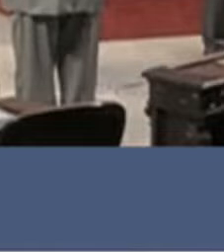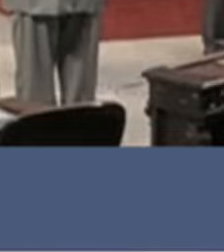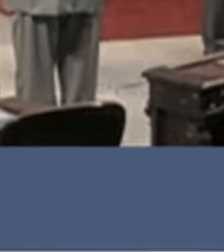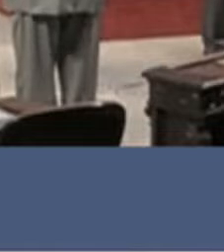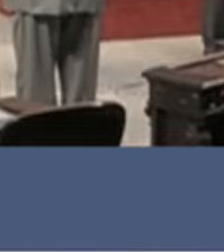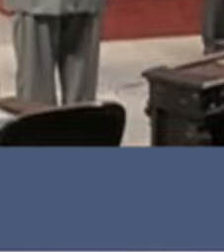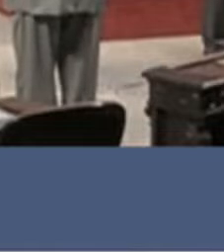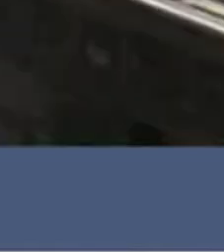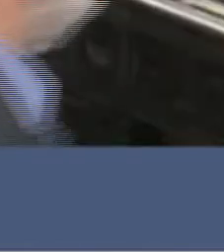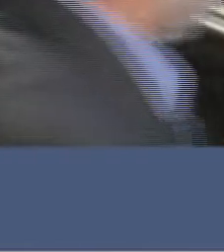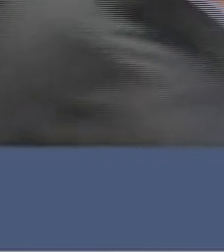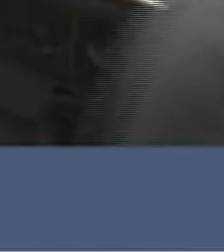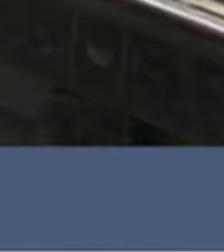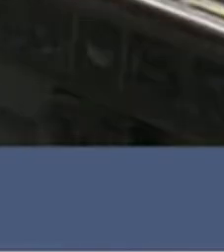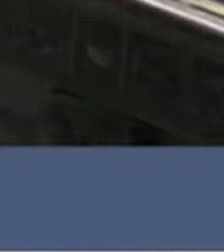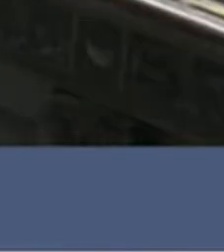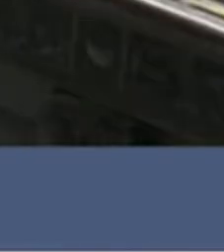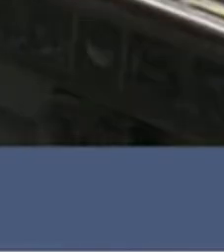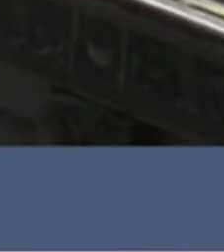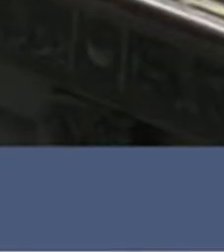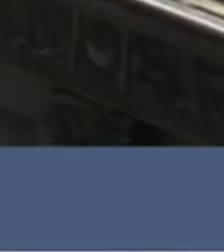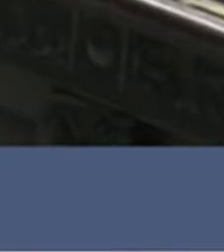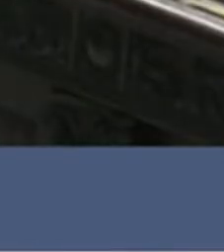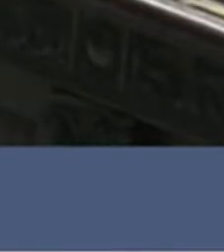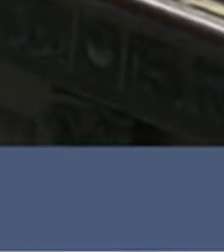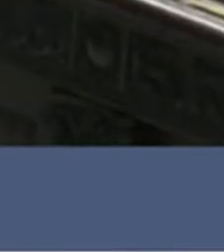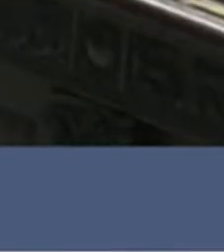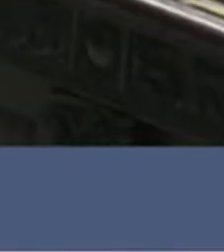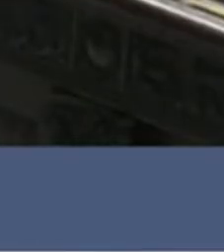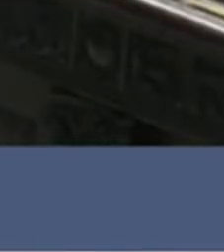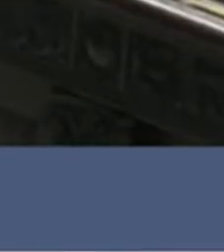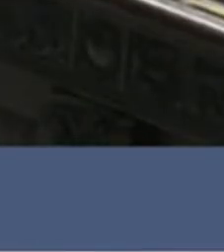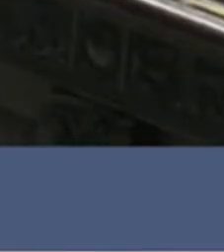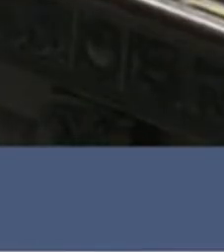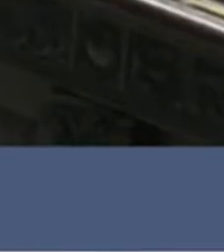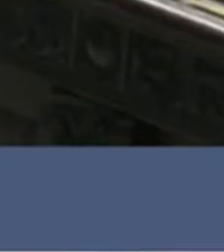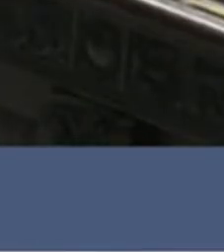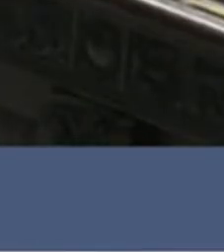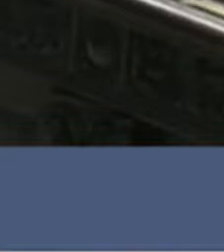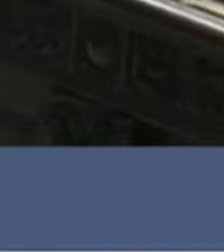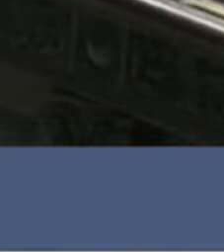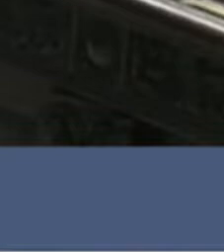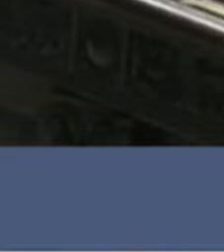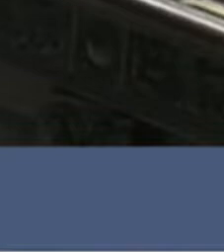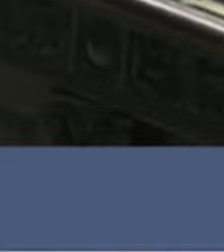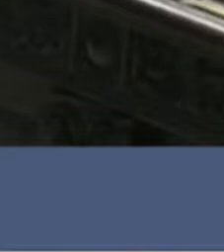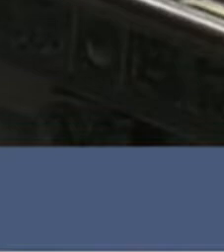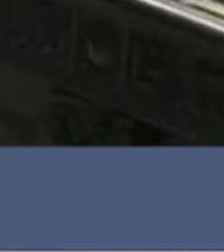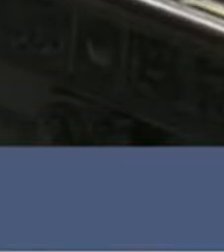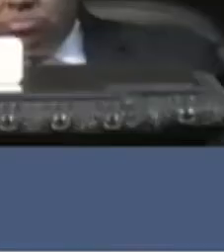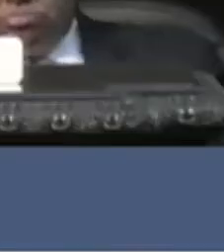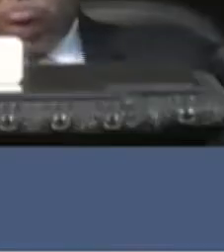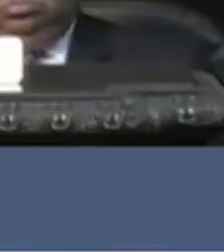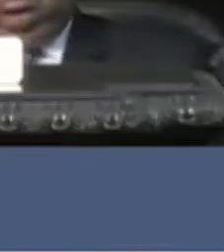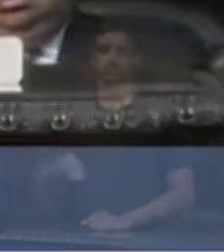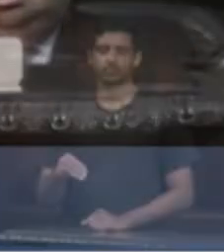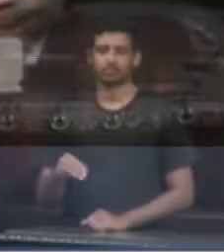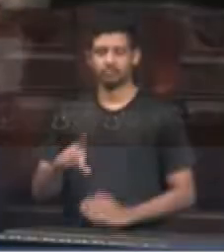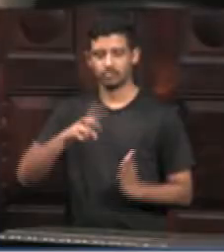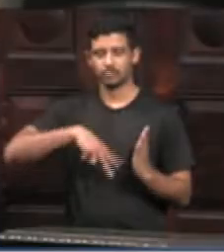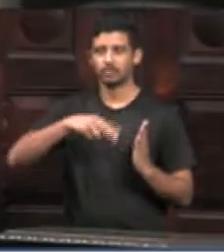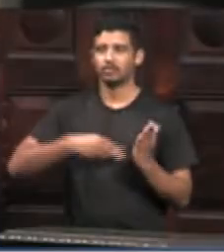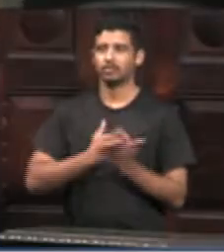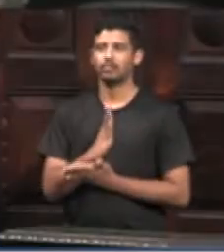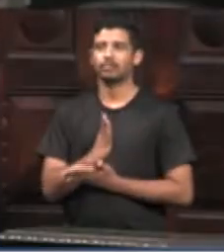ordinária, que, iniciada às 15 horas, encerrou-se às 16 horas e 35 minutos. Lida e aprovada a